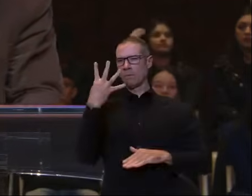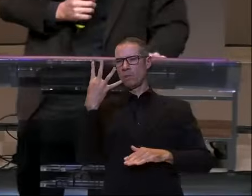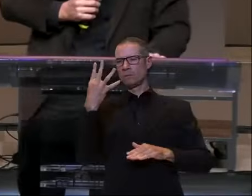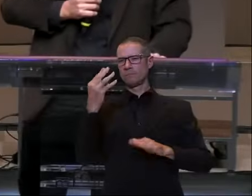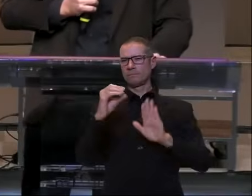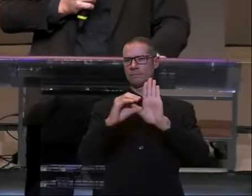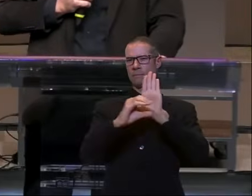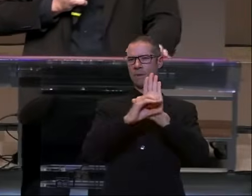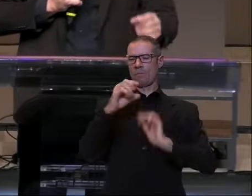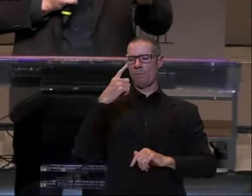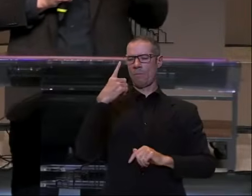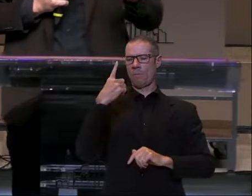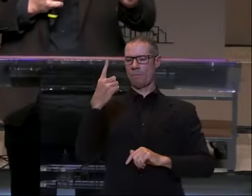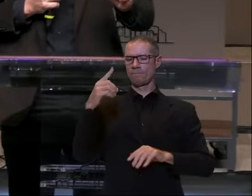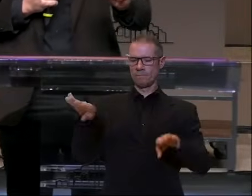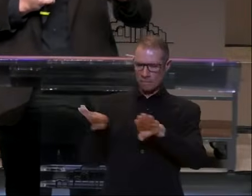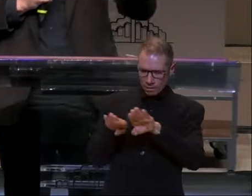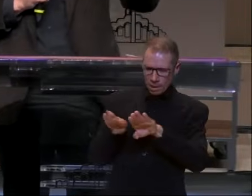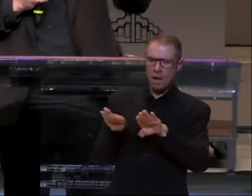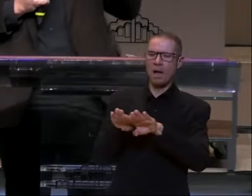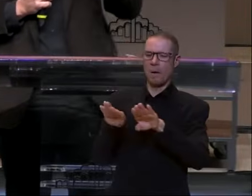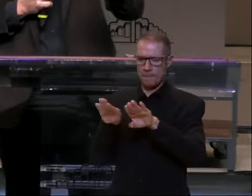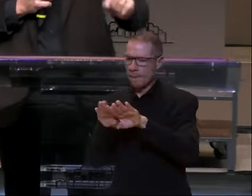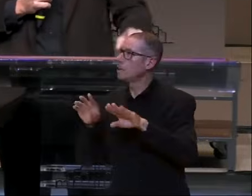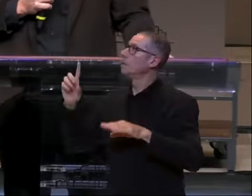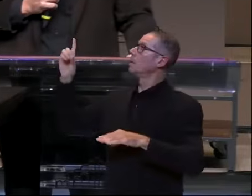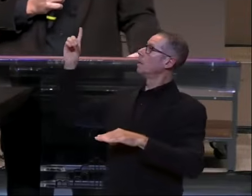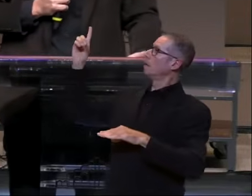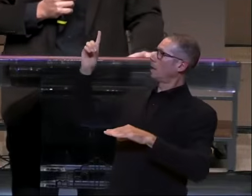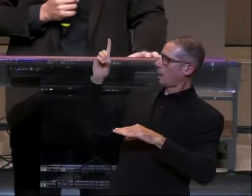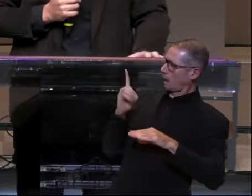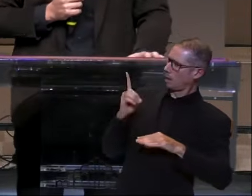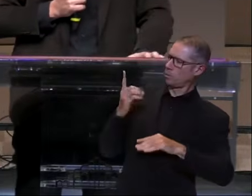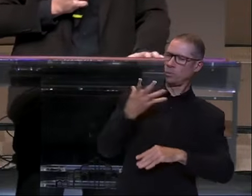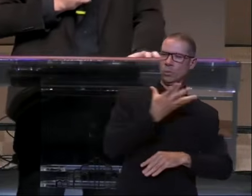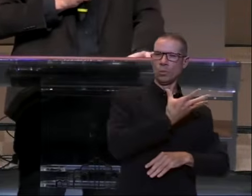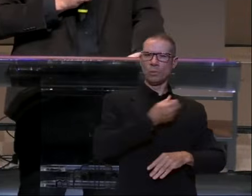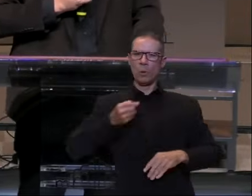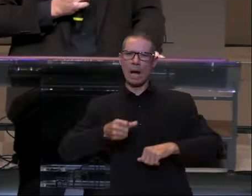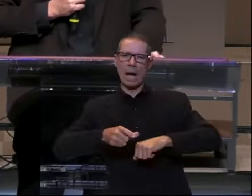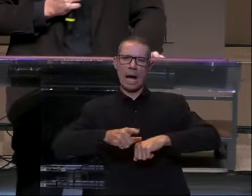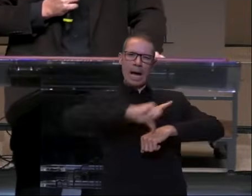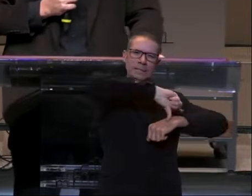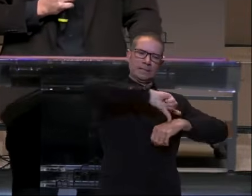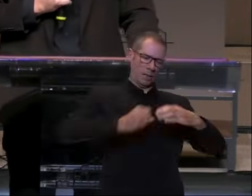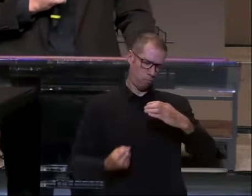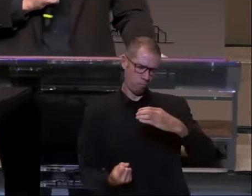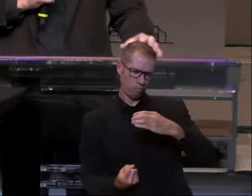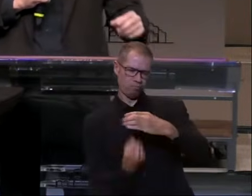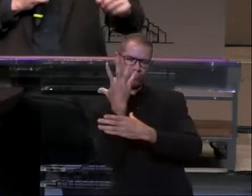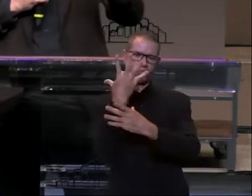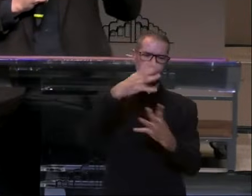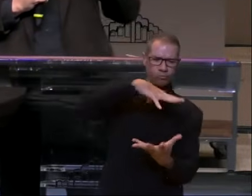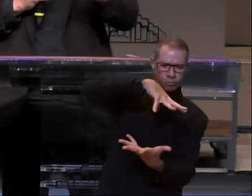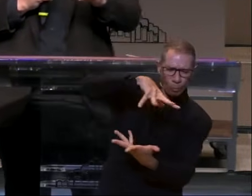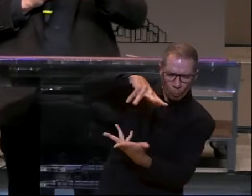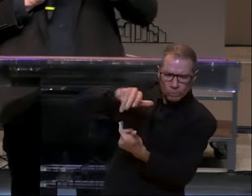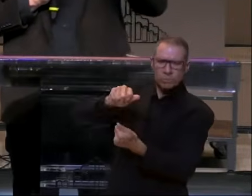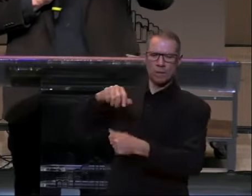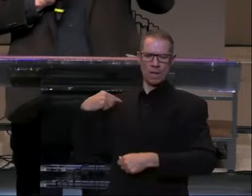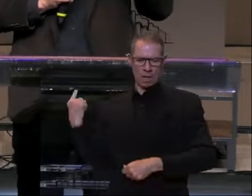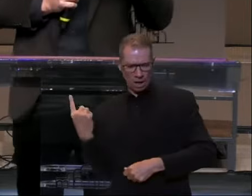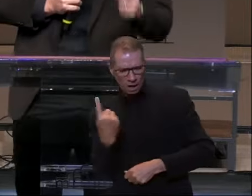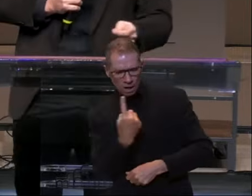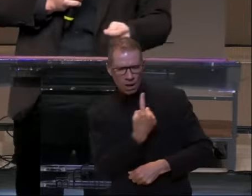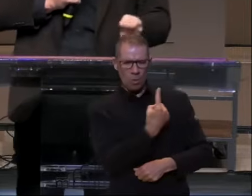capítulo 1. Como também nos elegeu nele, antes da fundação do mundo, para que